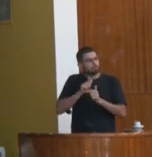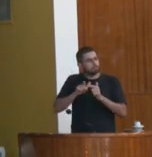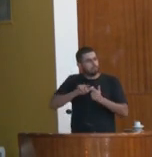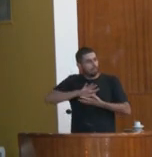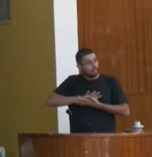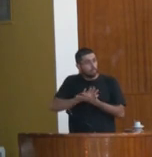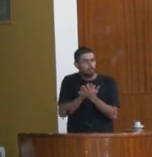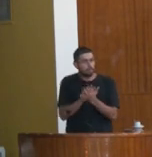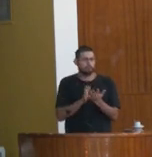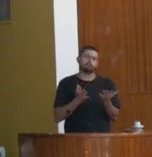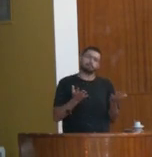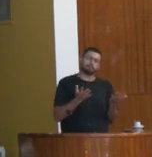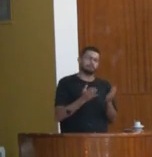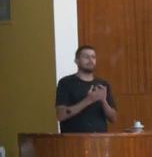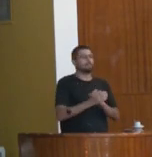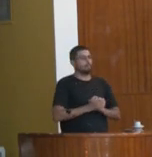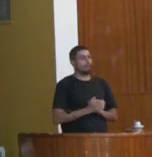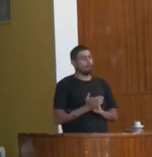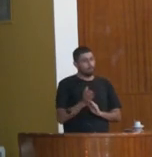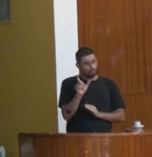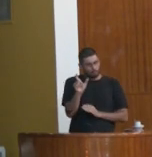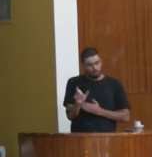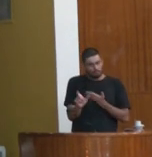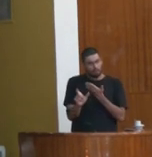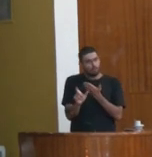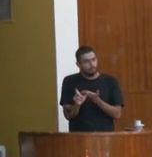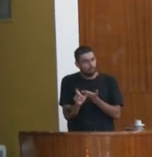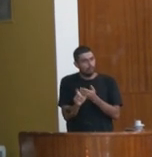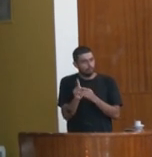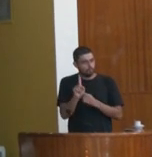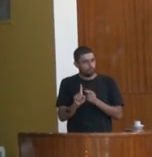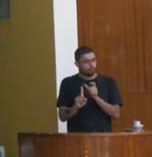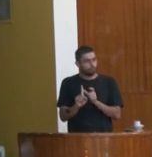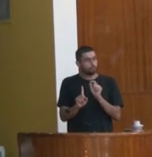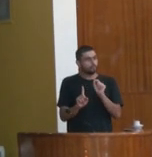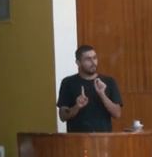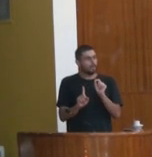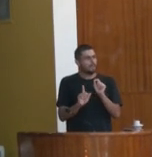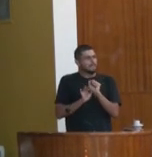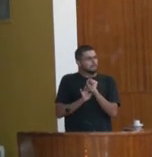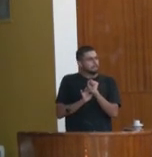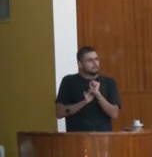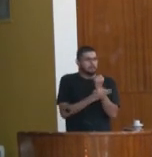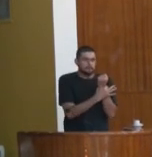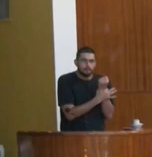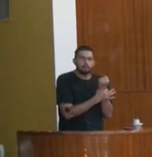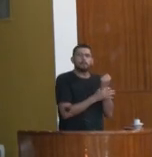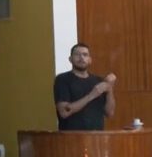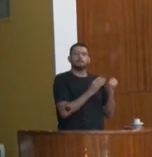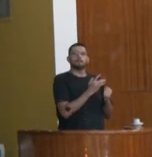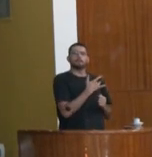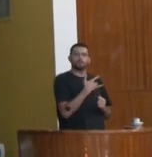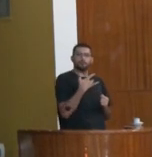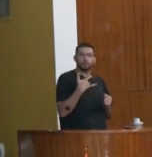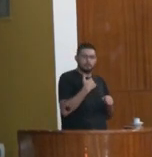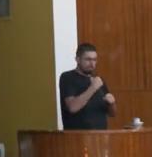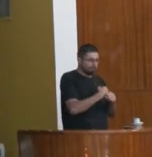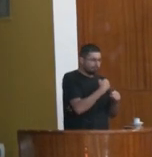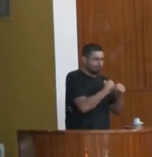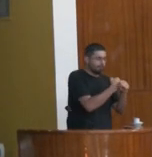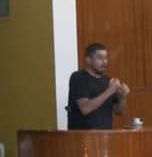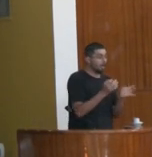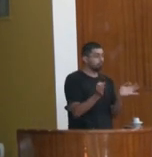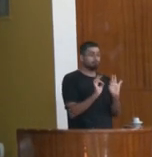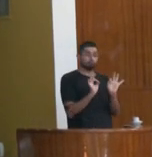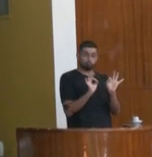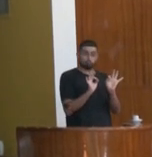Óbvio, eu não vou colocar esse meu colega para fiscalizar segurança e saúde numa obra, mas tem